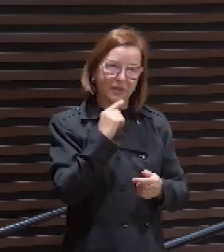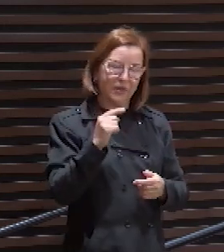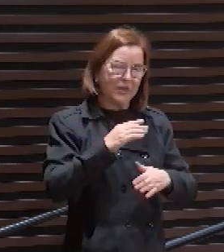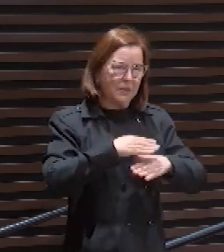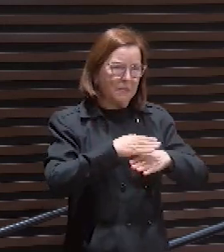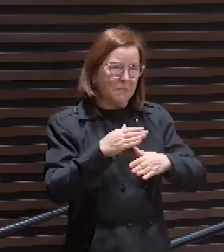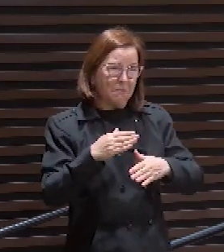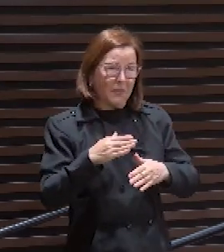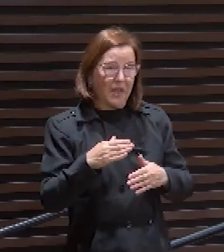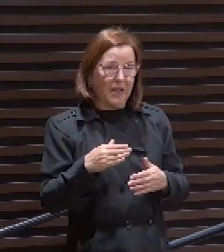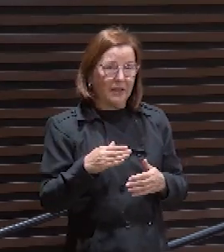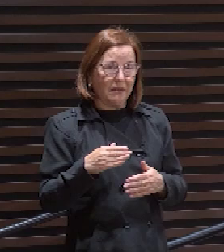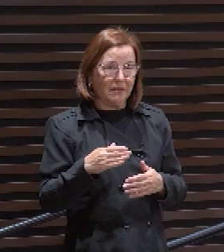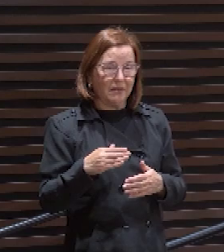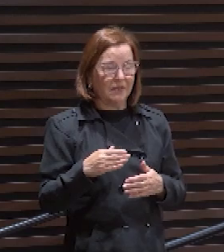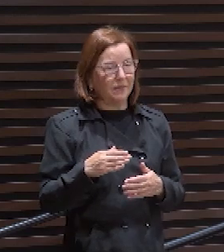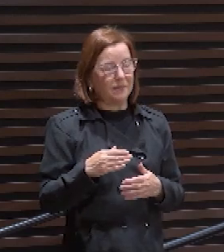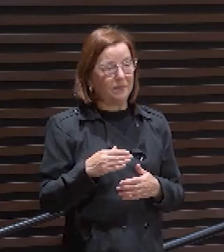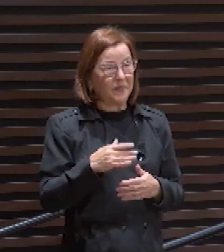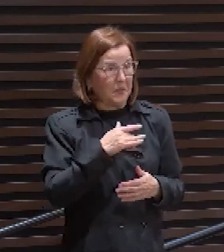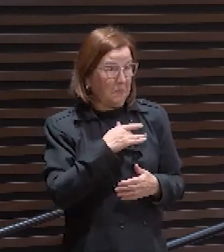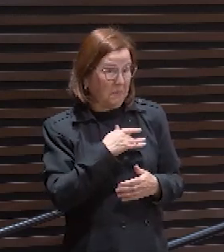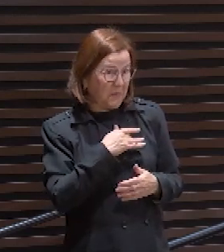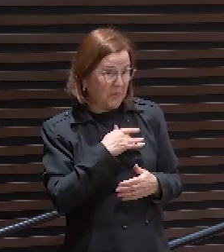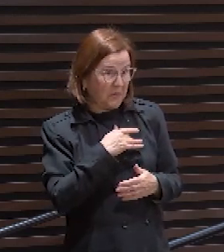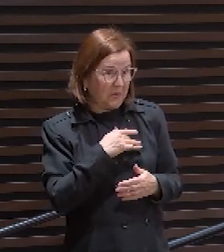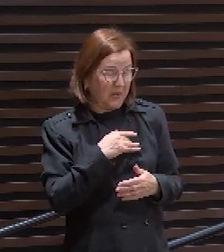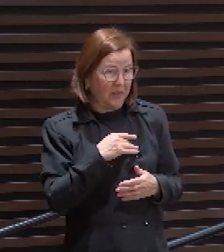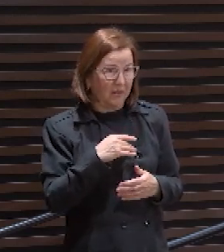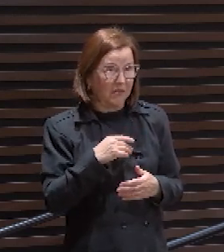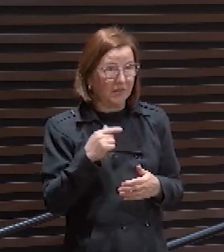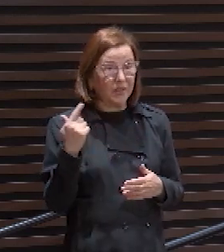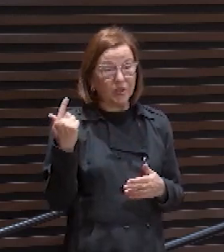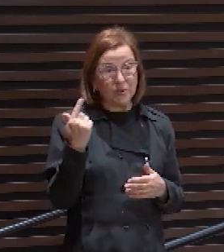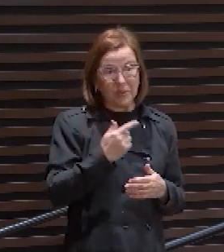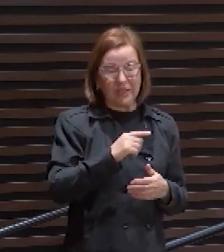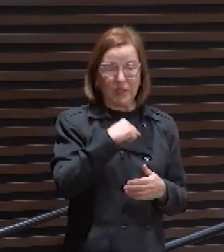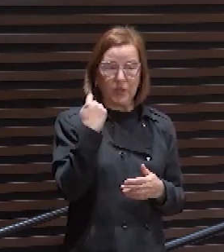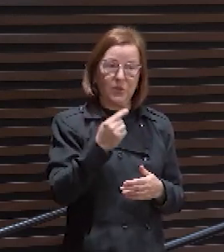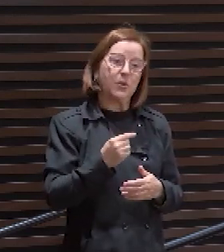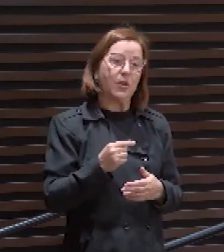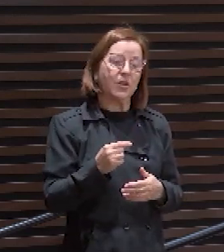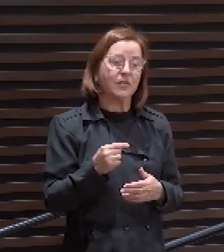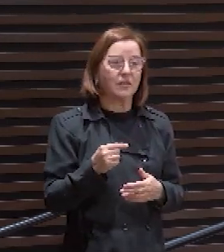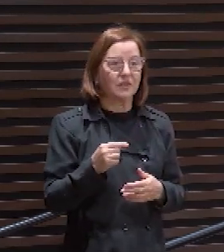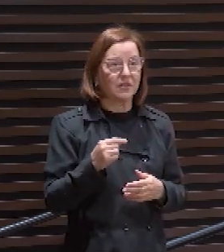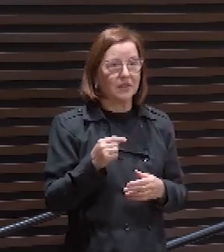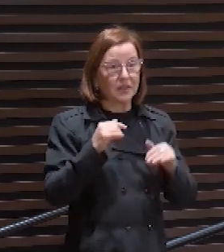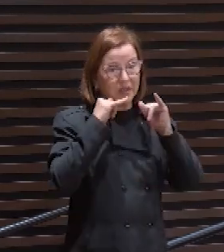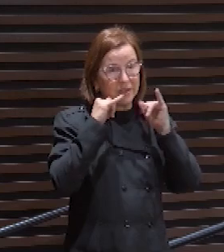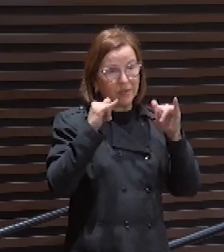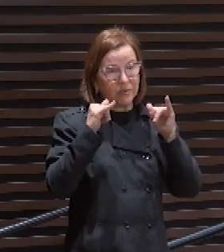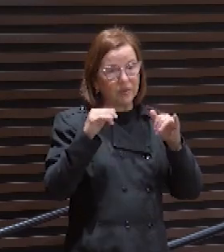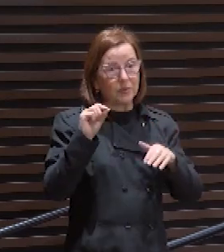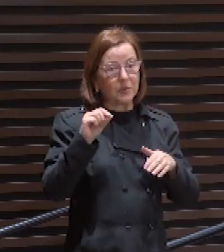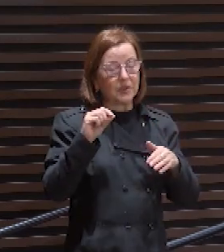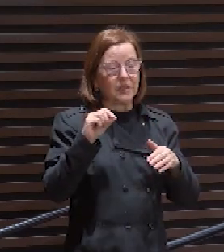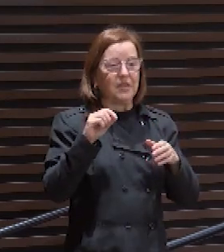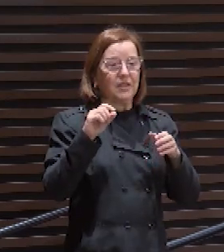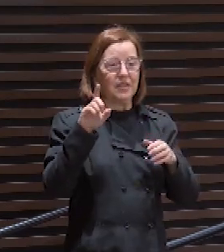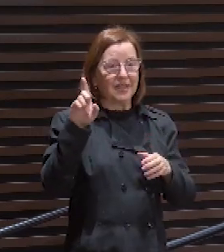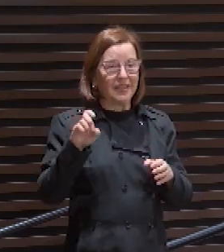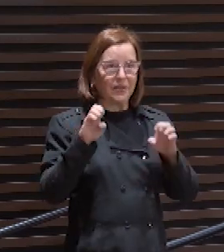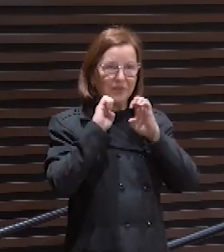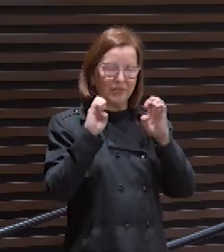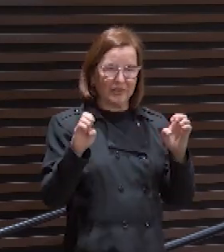do que impactamos a eles sobre o que é o Evangelho. E, consequentemente, nossos olhos, a nossa